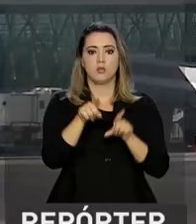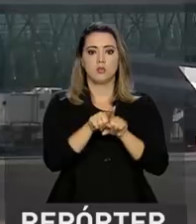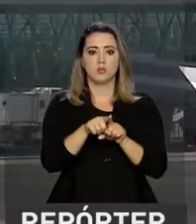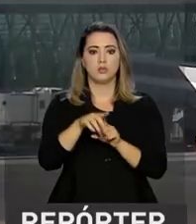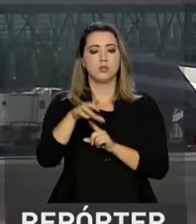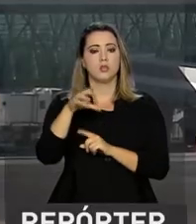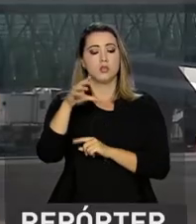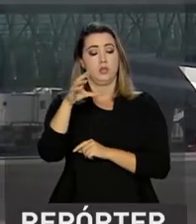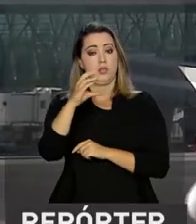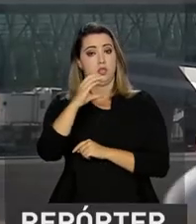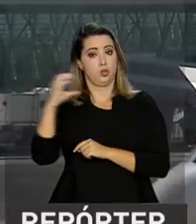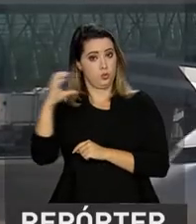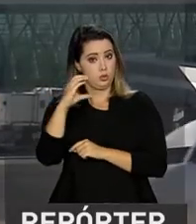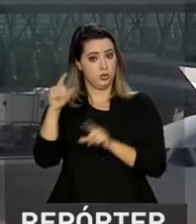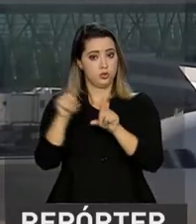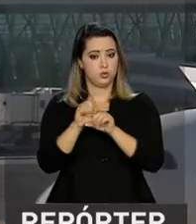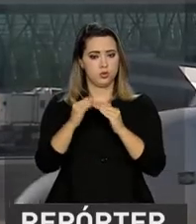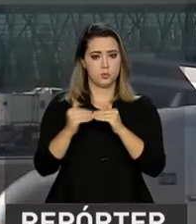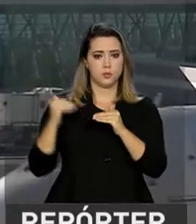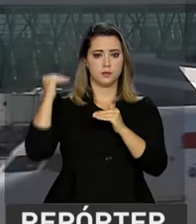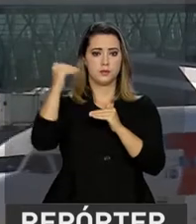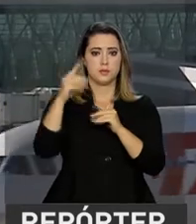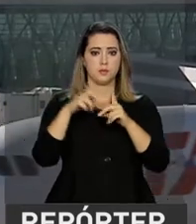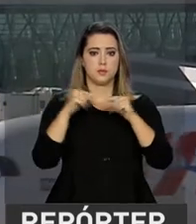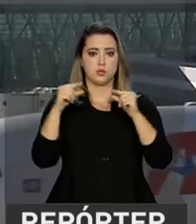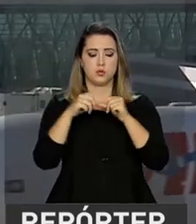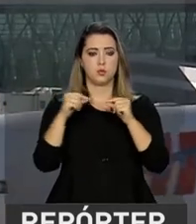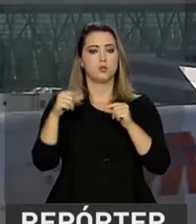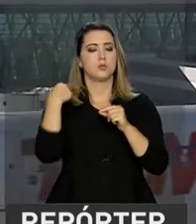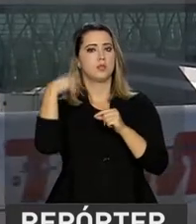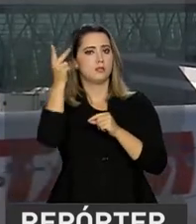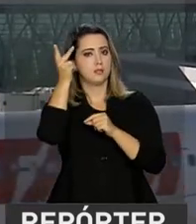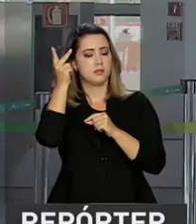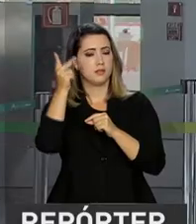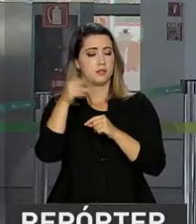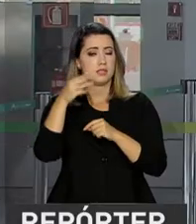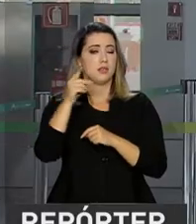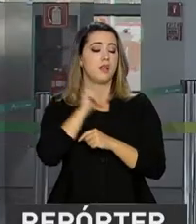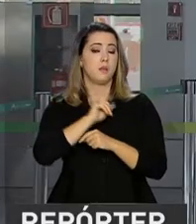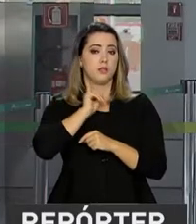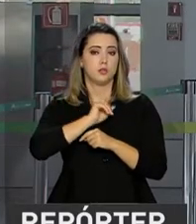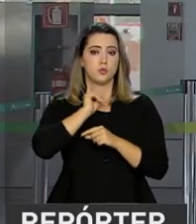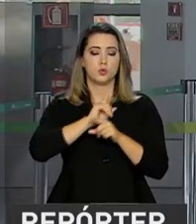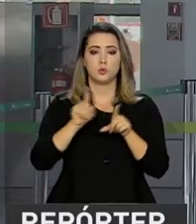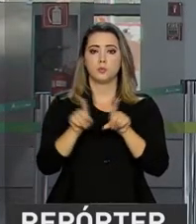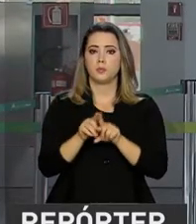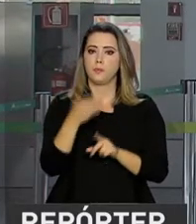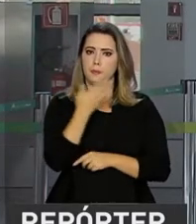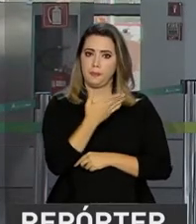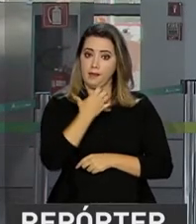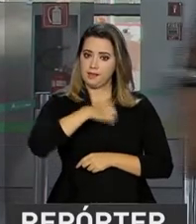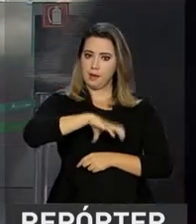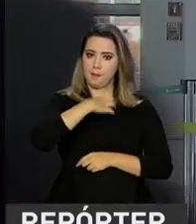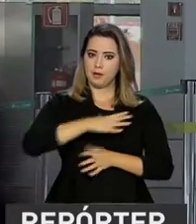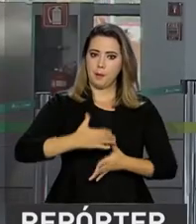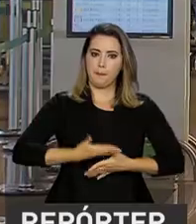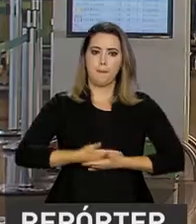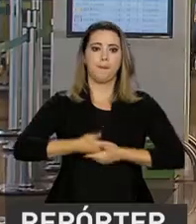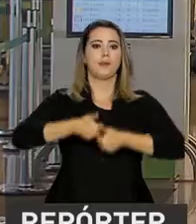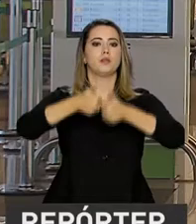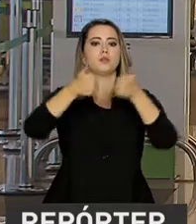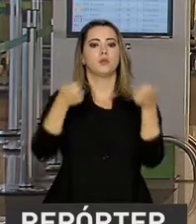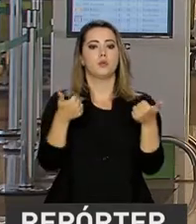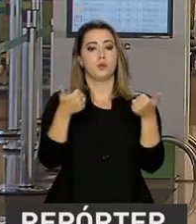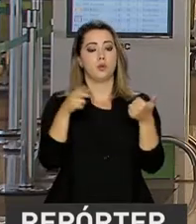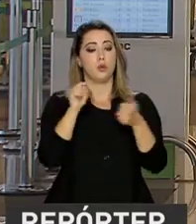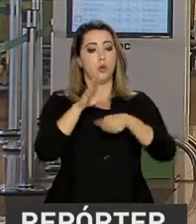país, ficando à frente de Brasília, Confins e Porto Alegre. O aeroporto de Porto Seguro, na Bahia, foi o melhor colocado, com